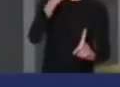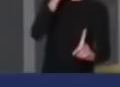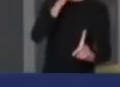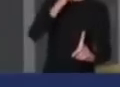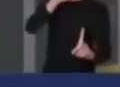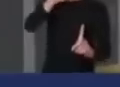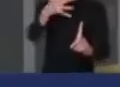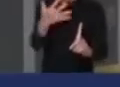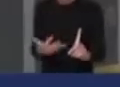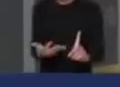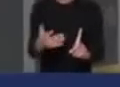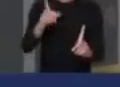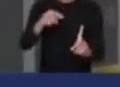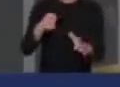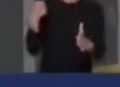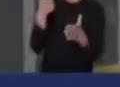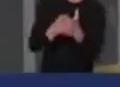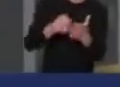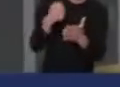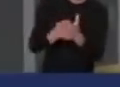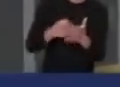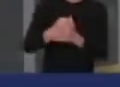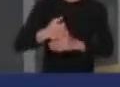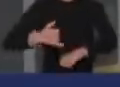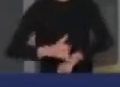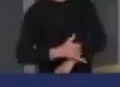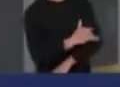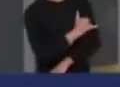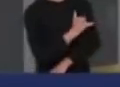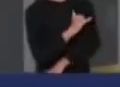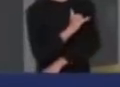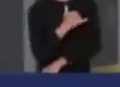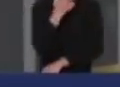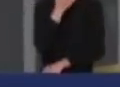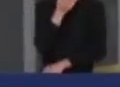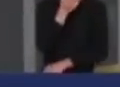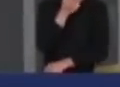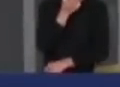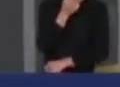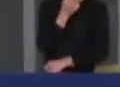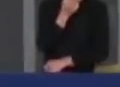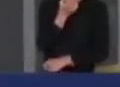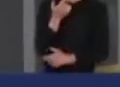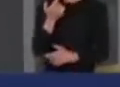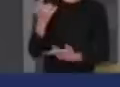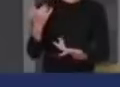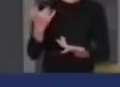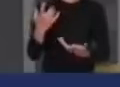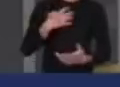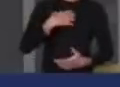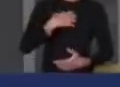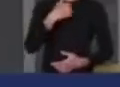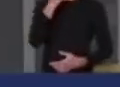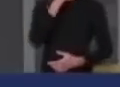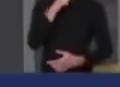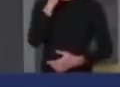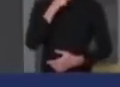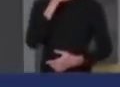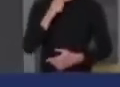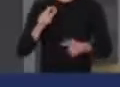obesa, gratuitamente, ela não fez nada contra você. Você já fez isso aqui na Câmara dos Vereadores contra